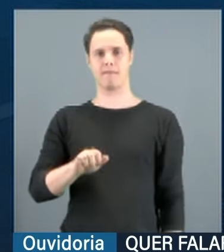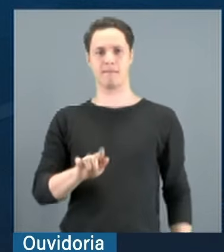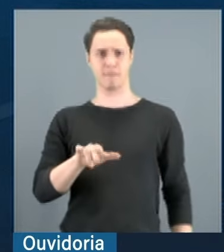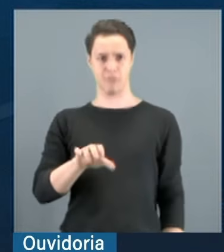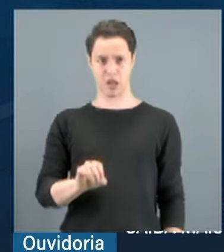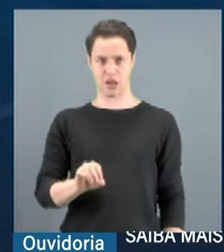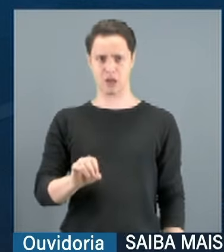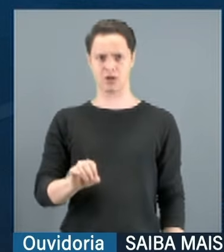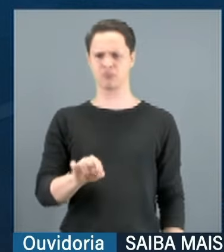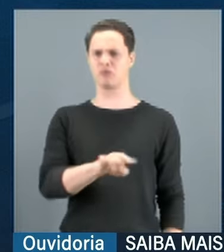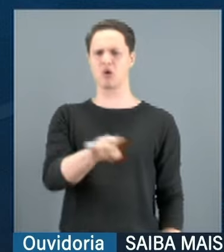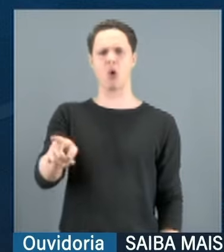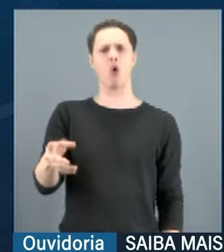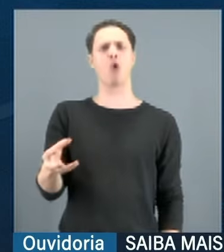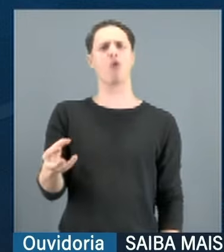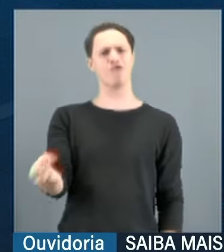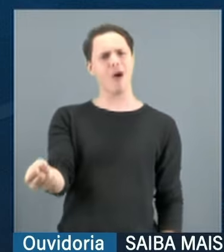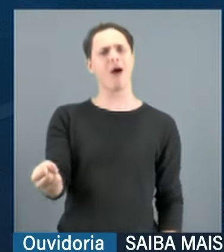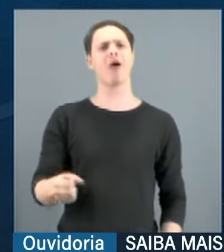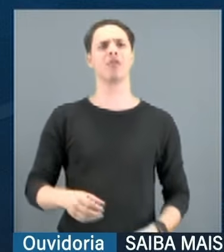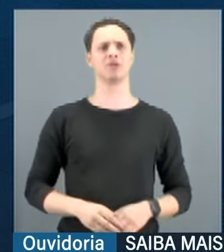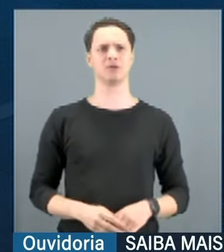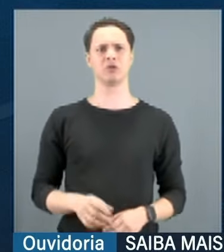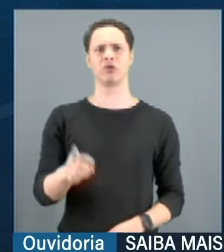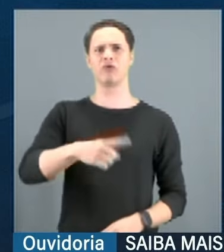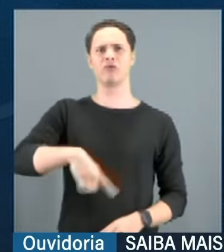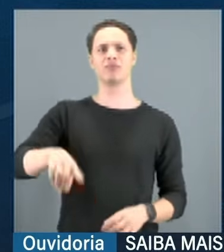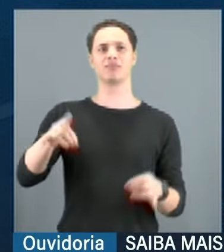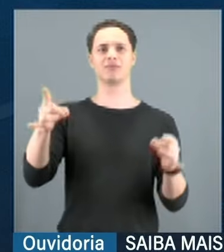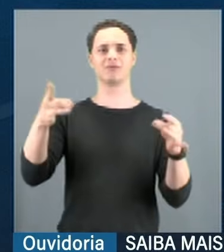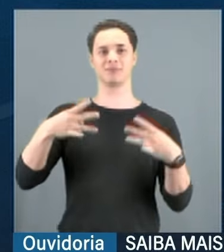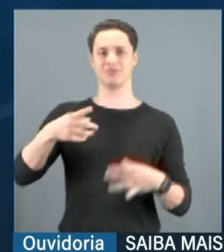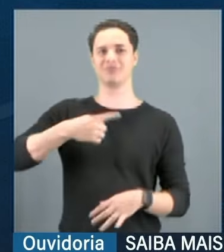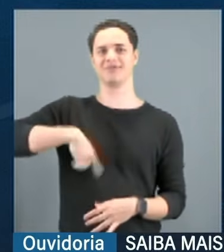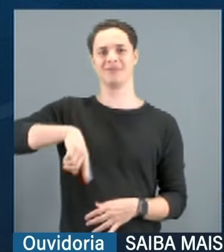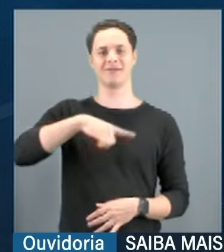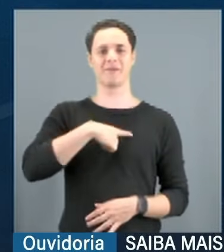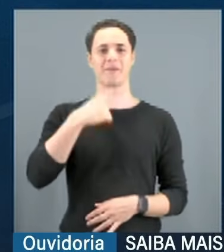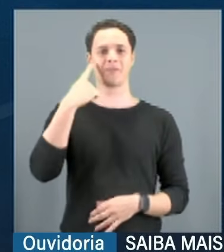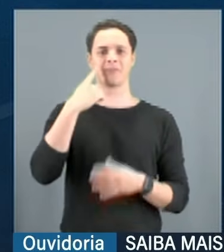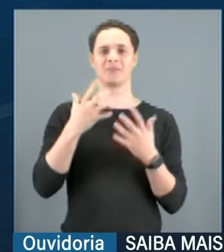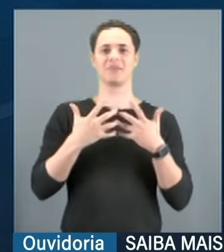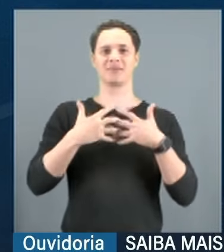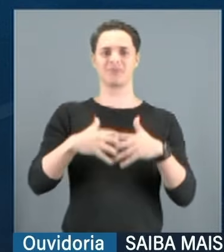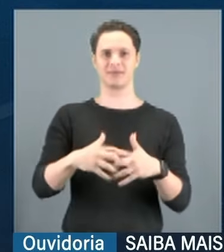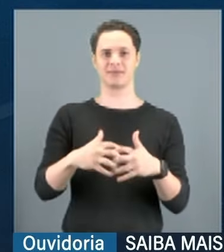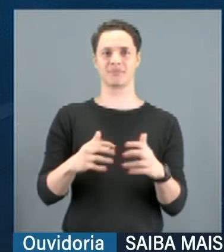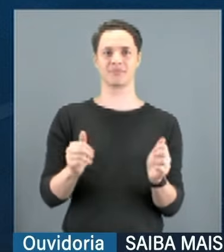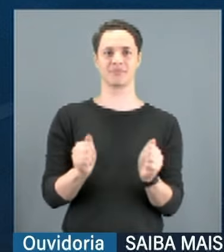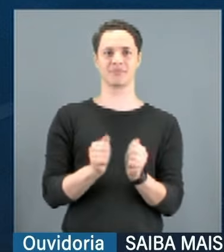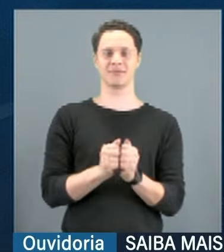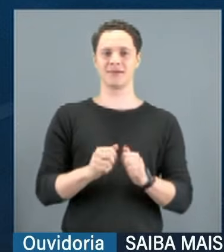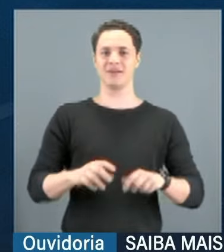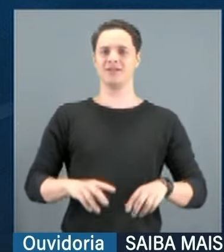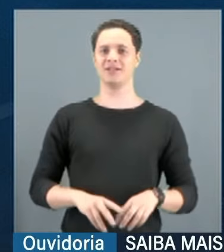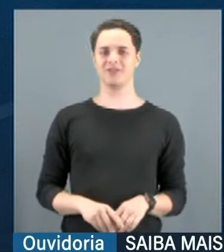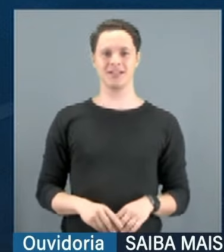Quanta covardia vocês nos deixaram por trás.